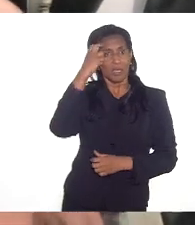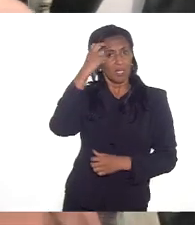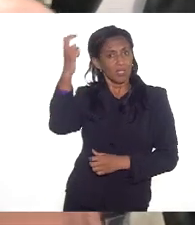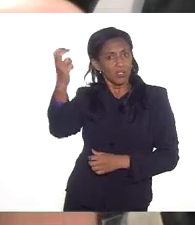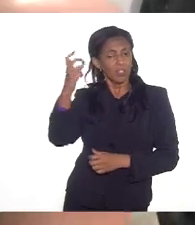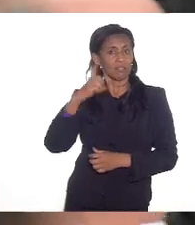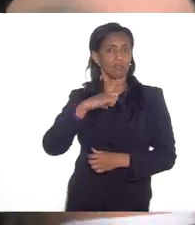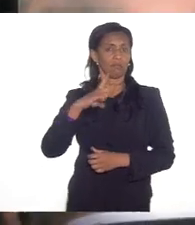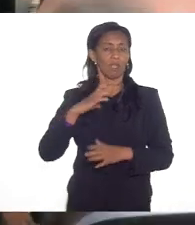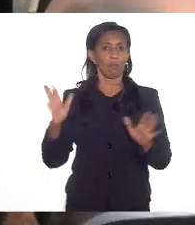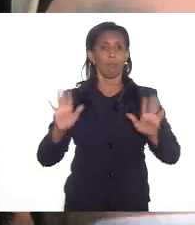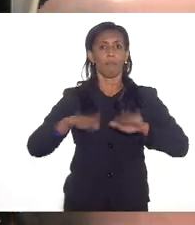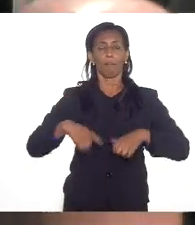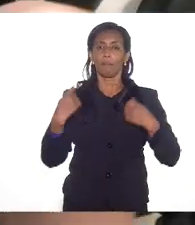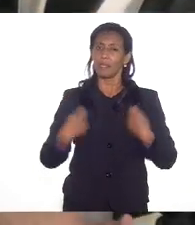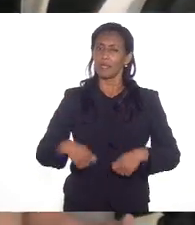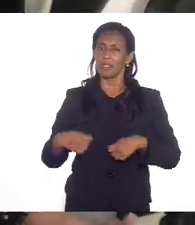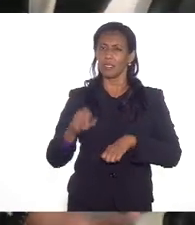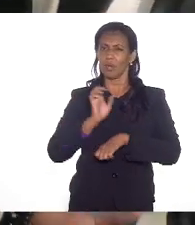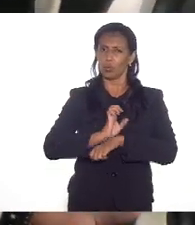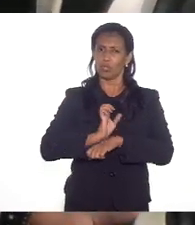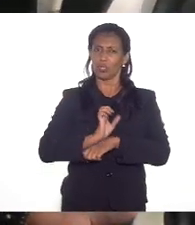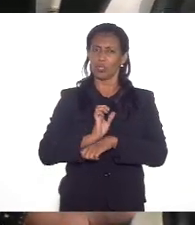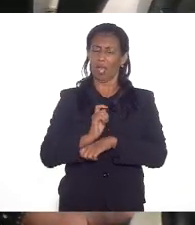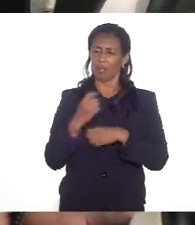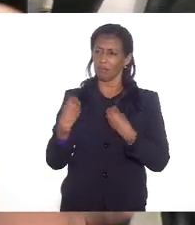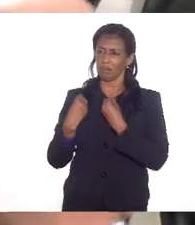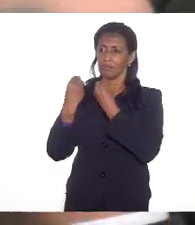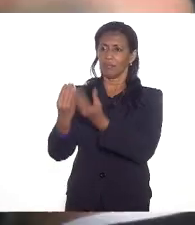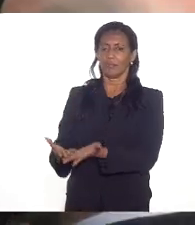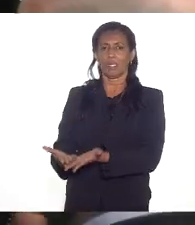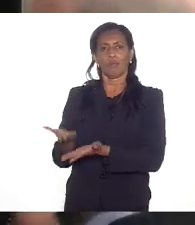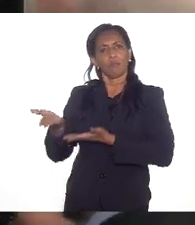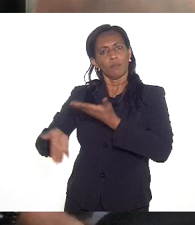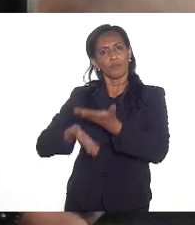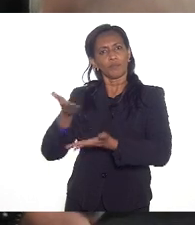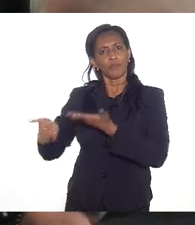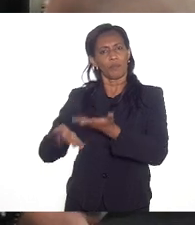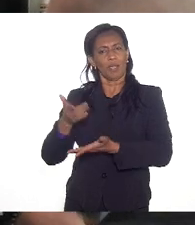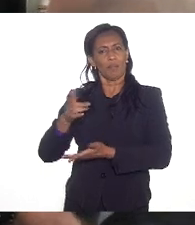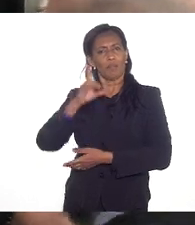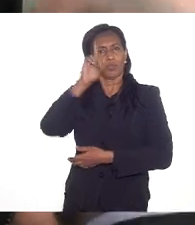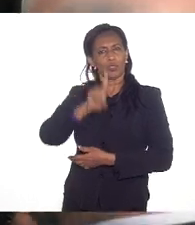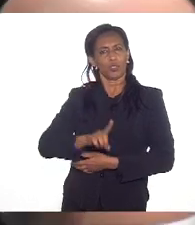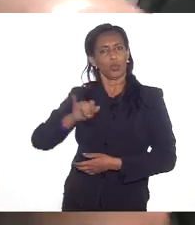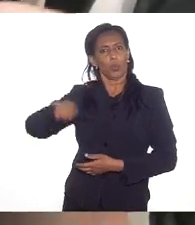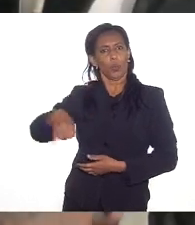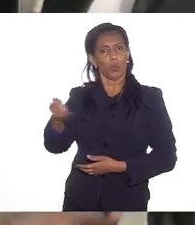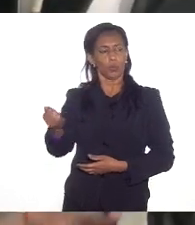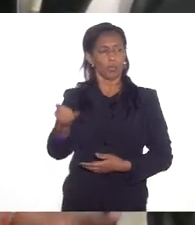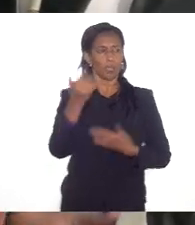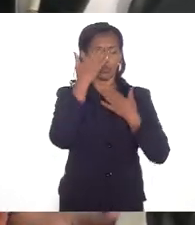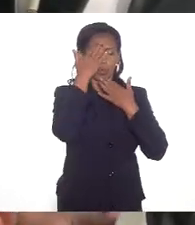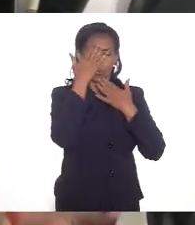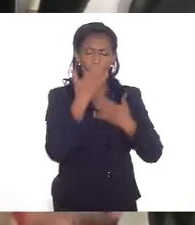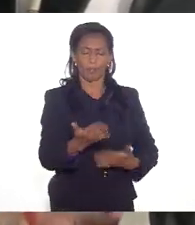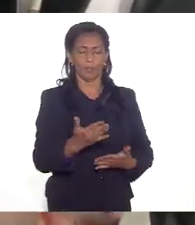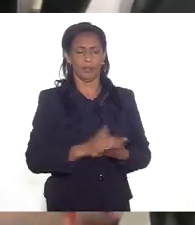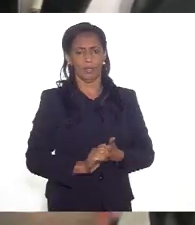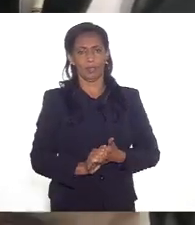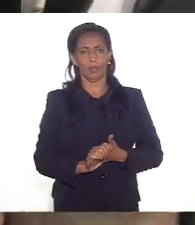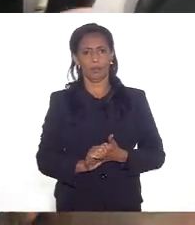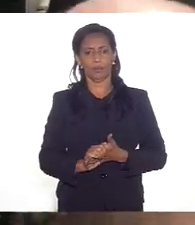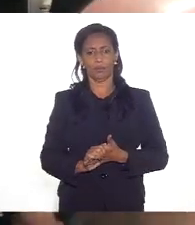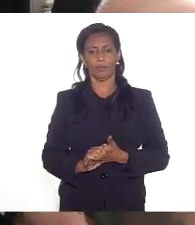inteligente de salada mas é preciso que o estado Garanta ser visto direito que oportunidade Obrigado parecer da comissão de ciência